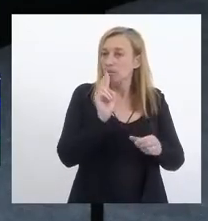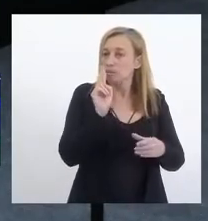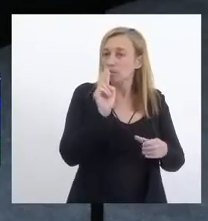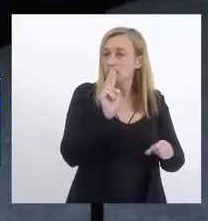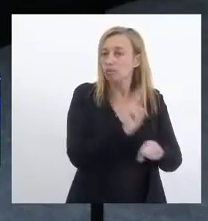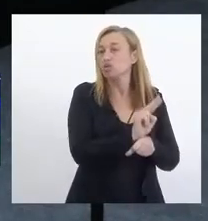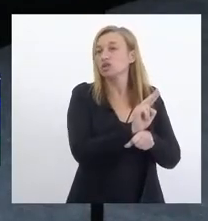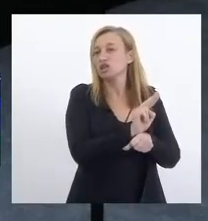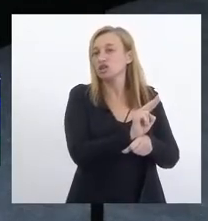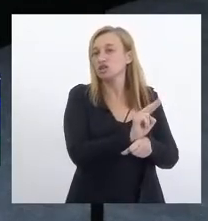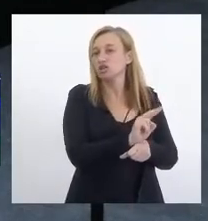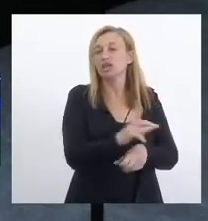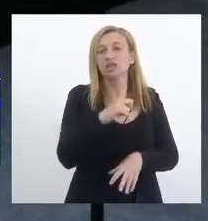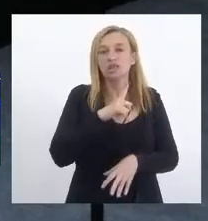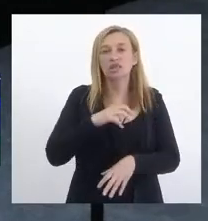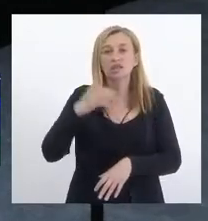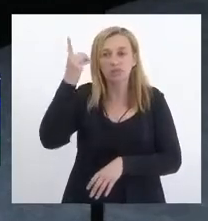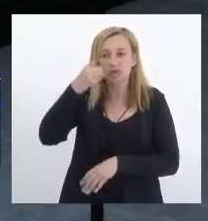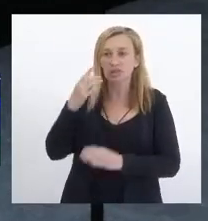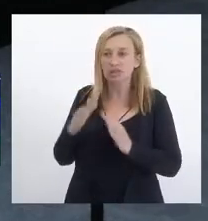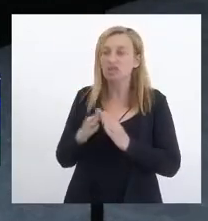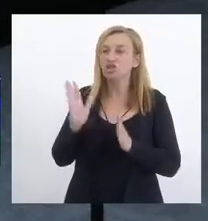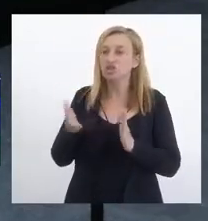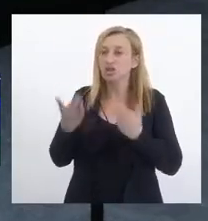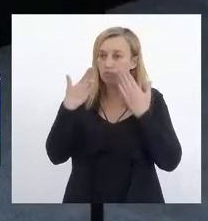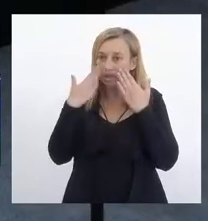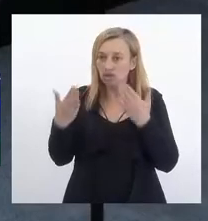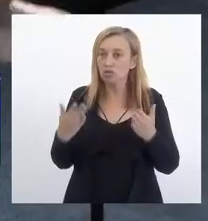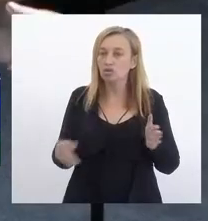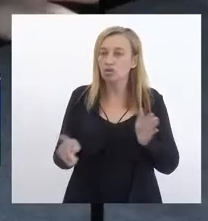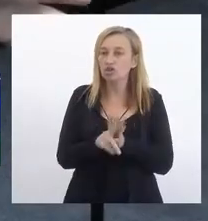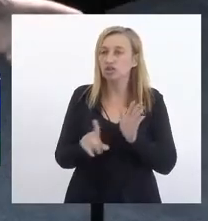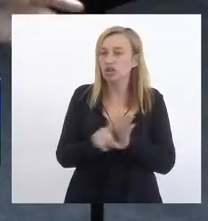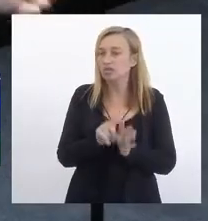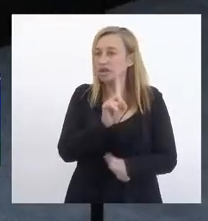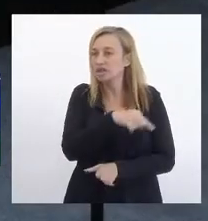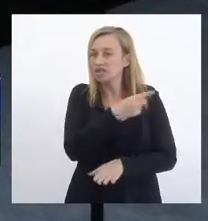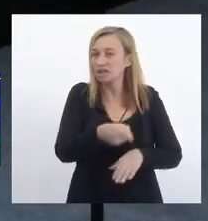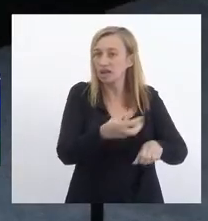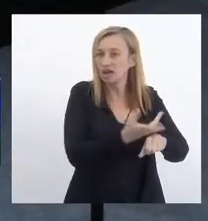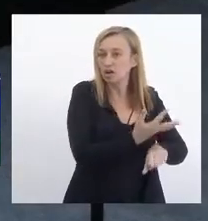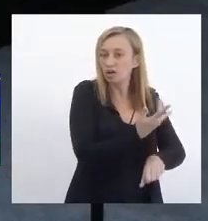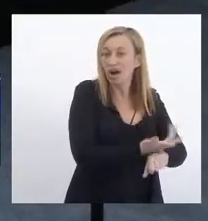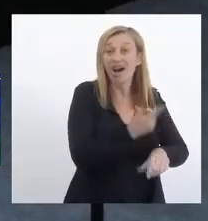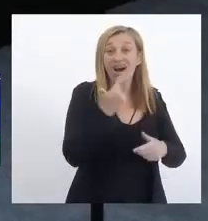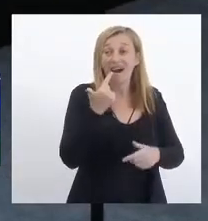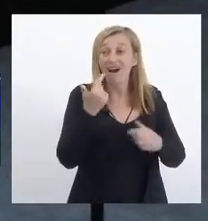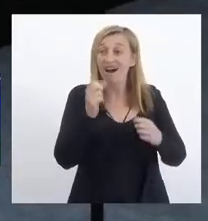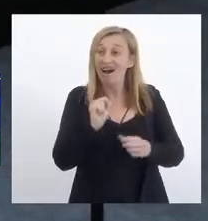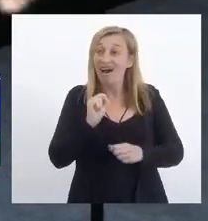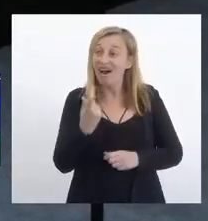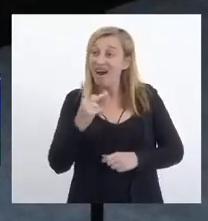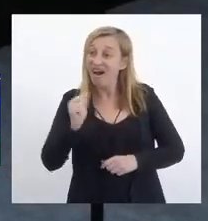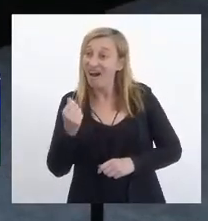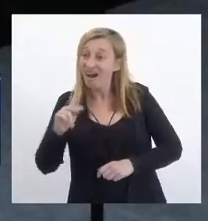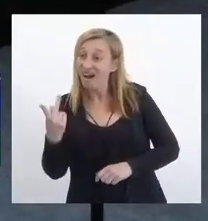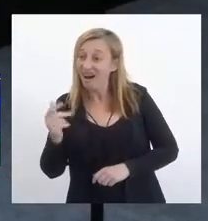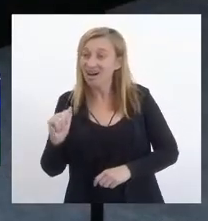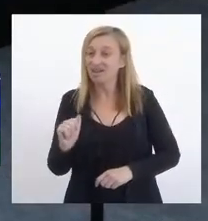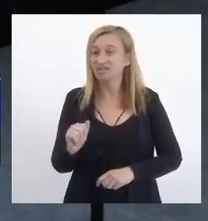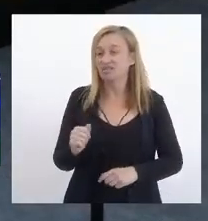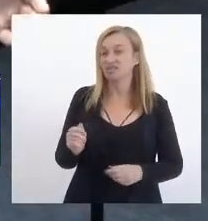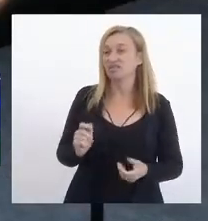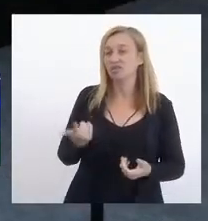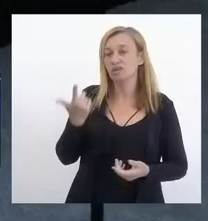Constituição. Tem deputado nessa casa aqui que já apresentou projeto de lei para extinguir a UERJ. Ha, ha, ha! Sequer vai vir a